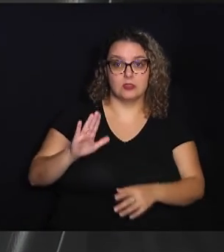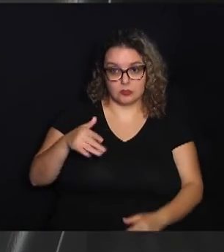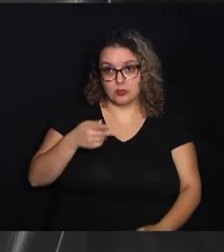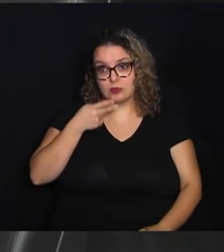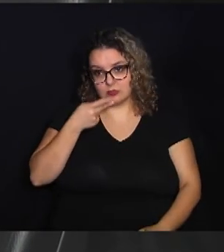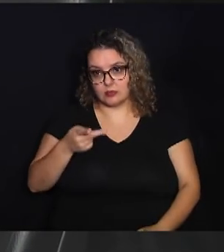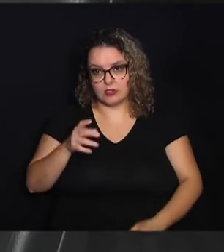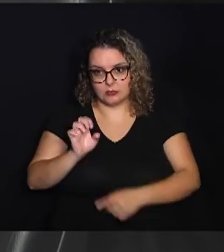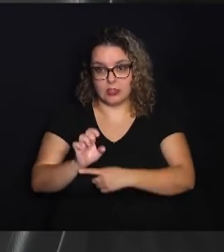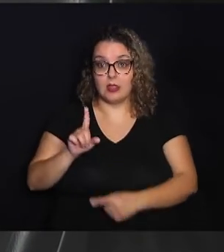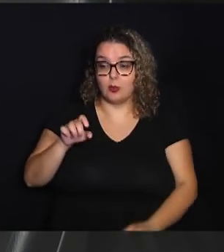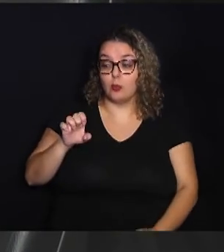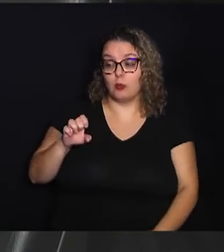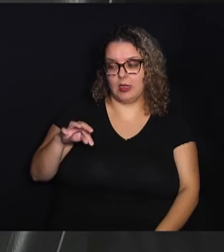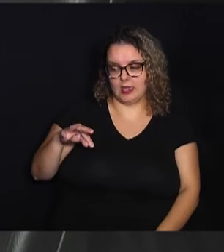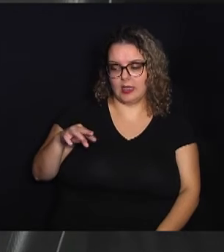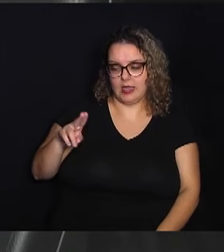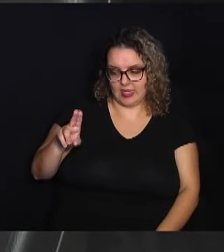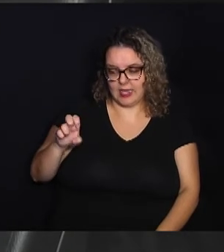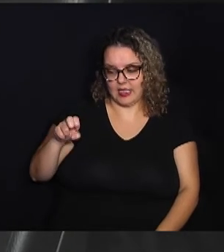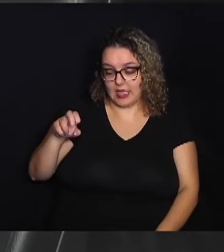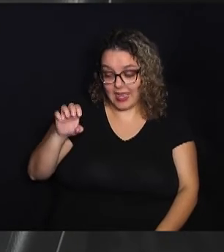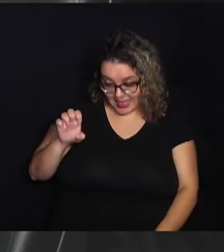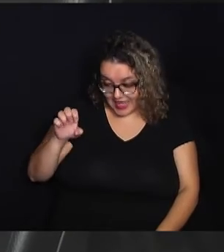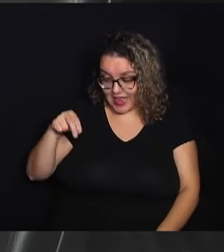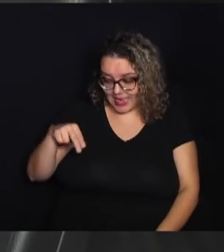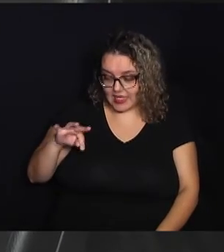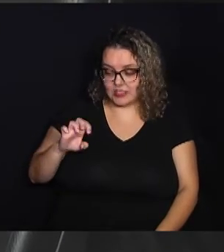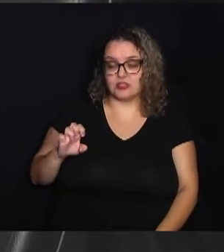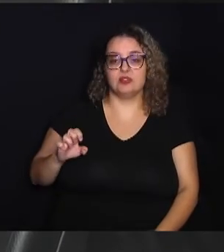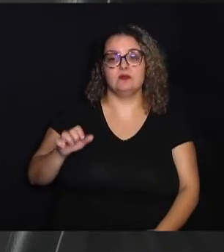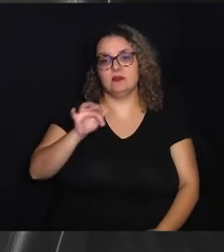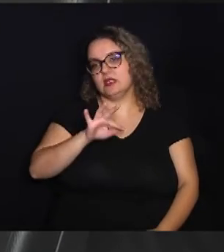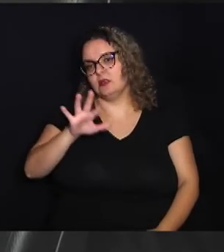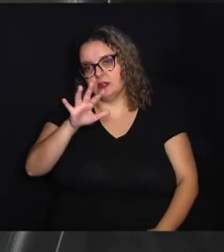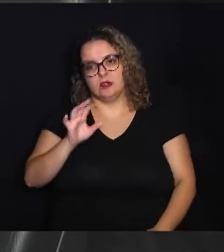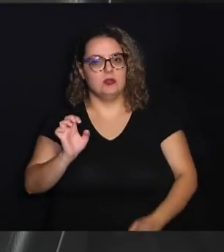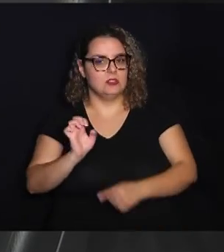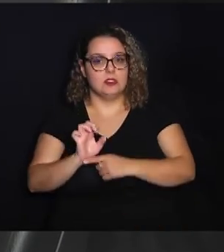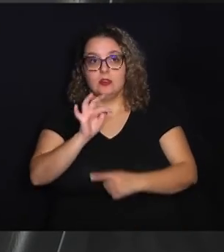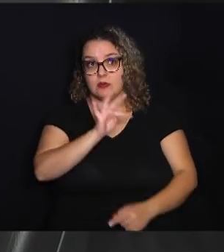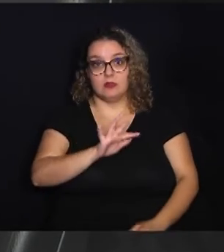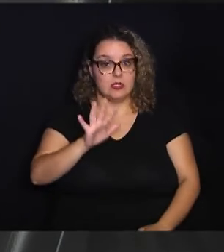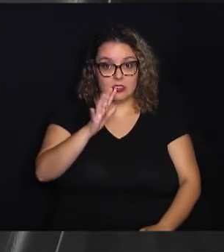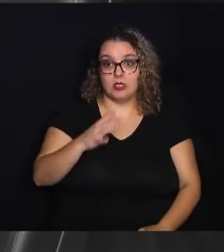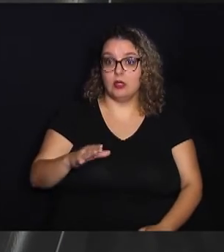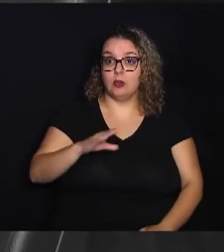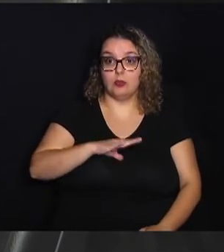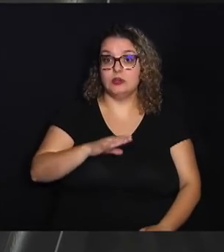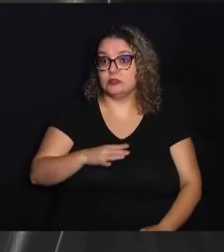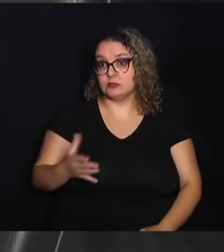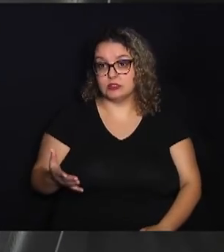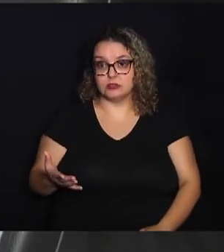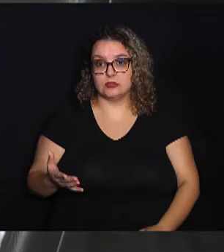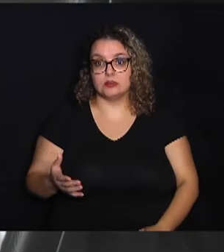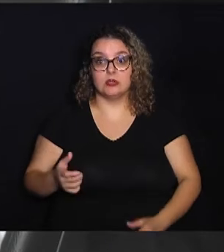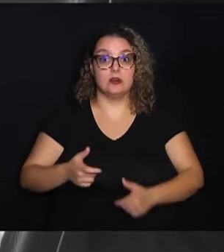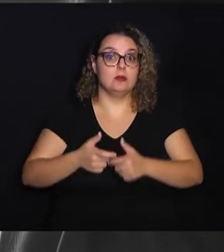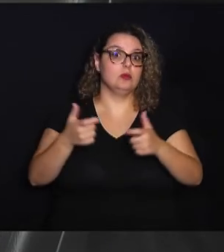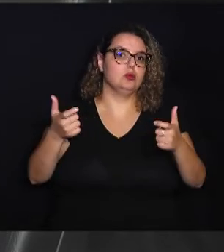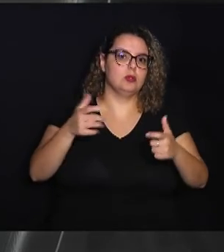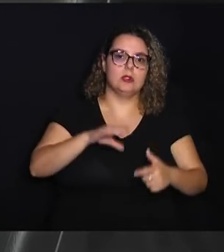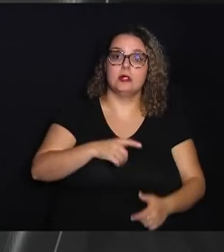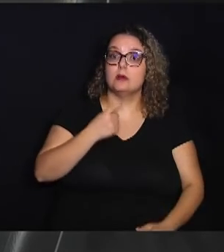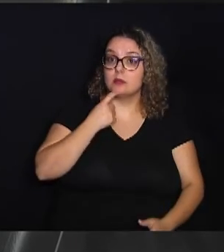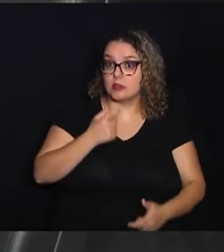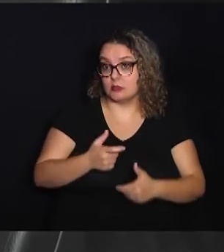é o ente, né? Sim. É federativo, Estado, né, a União, é o município, ele é muito grande, Campinas é muito